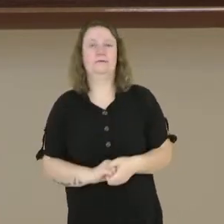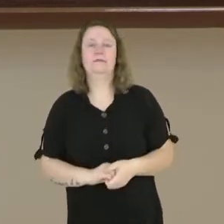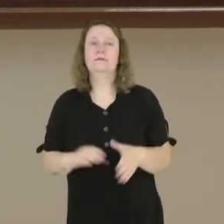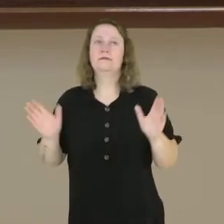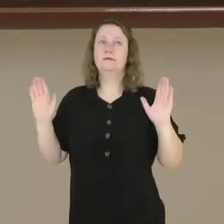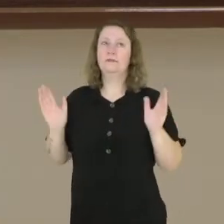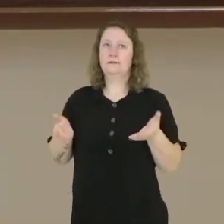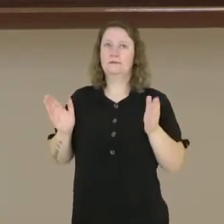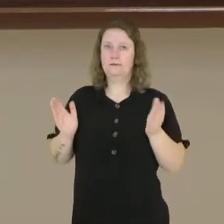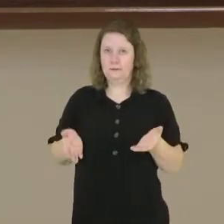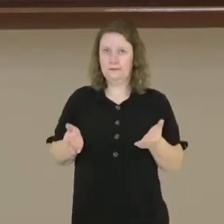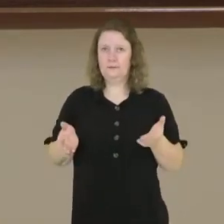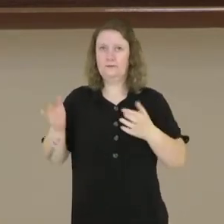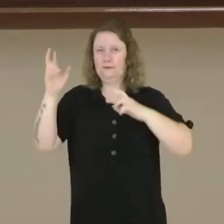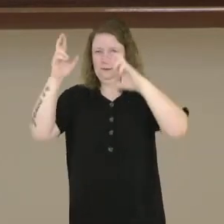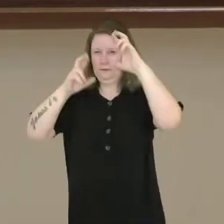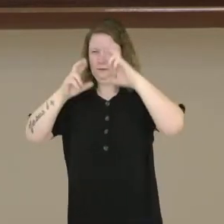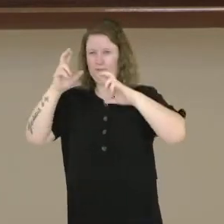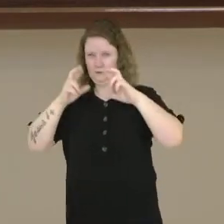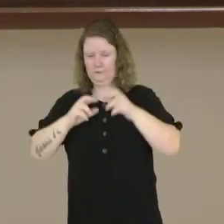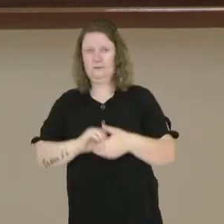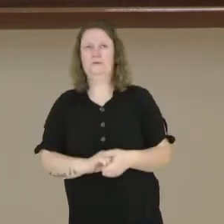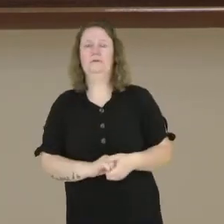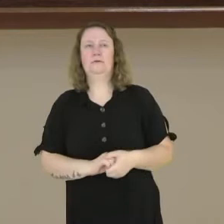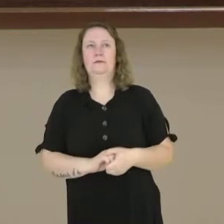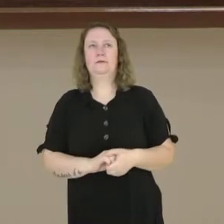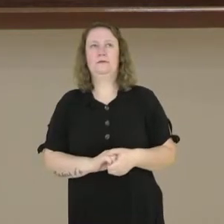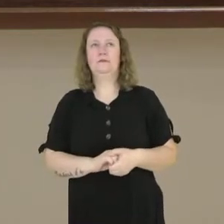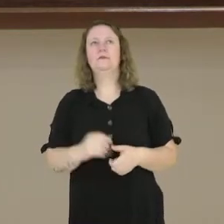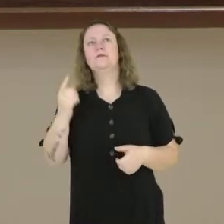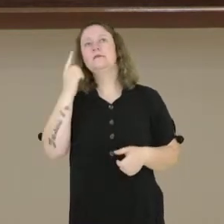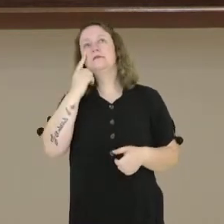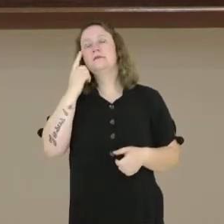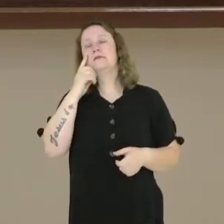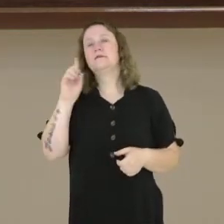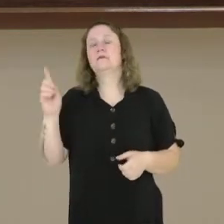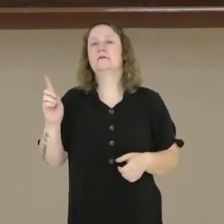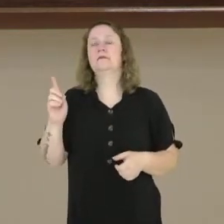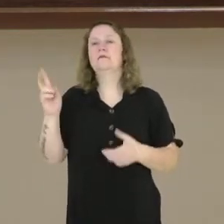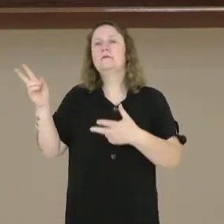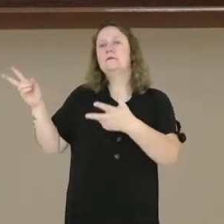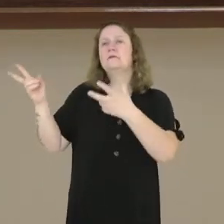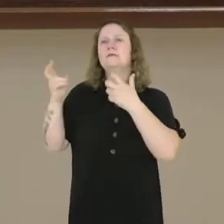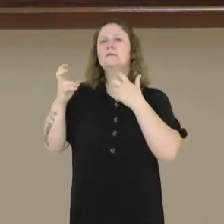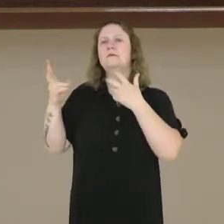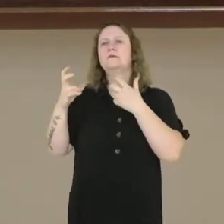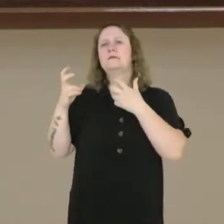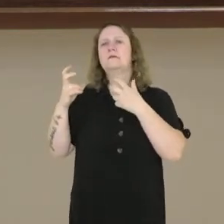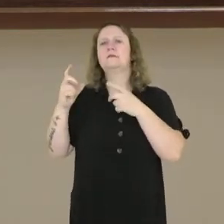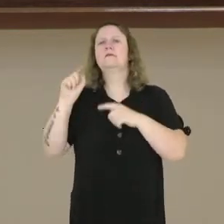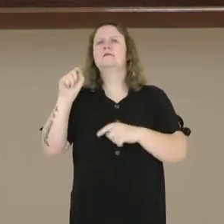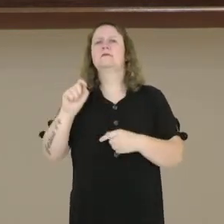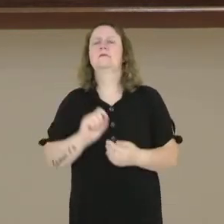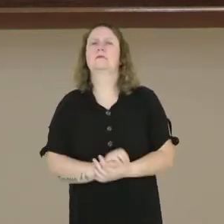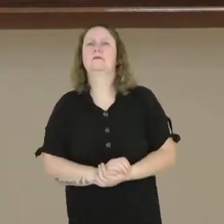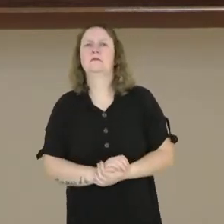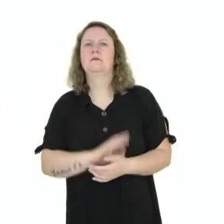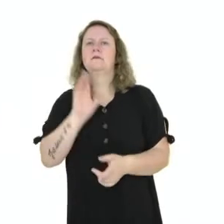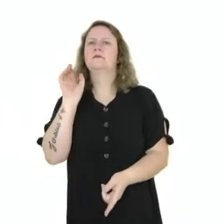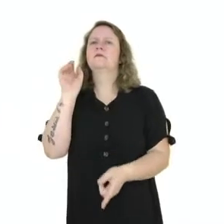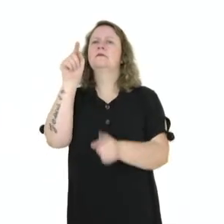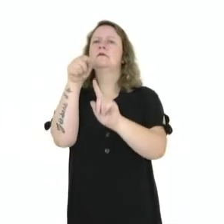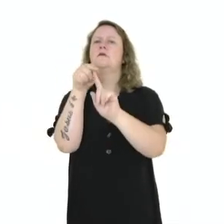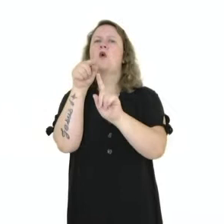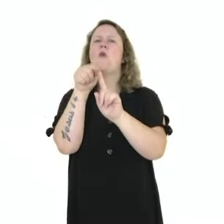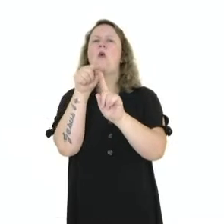analisar outras questões relativas a esse texto. Vamos ver aqui. Então, percebam, aqui diz o seguinte: alvo de debate